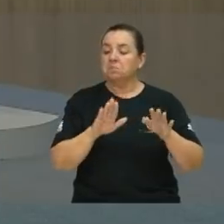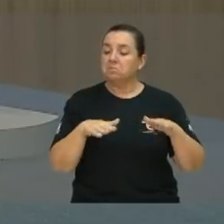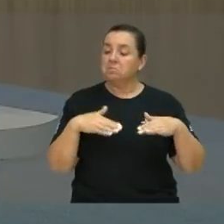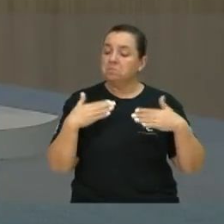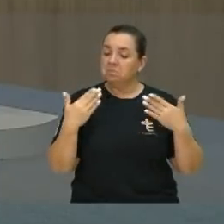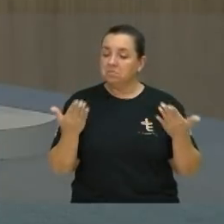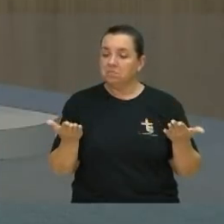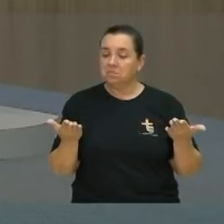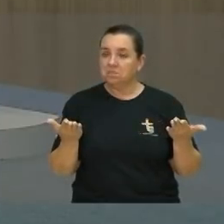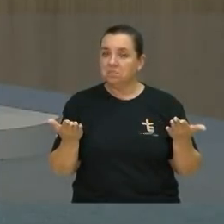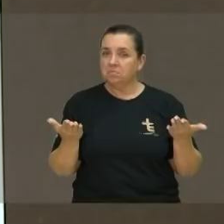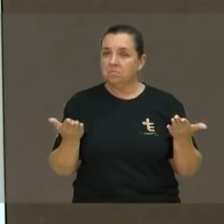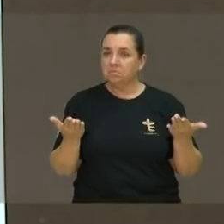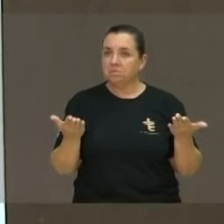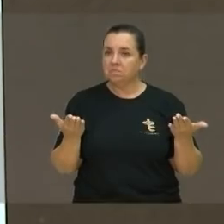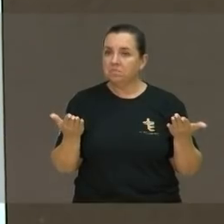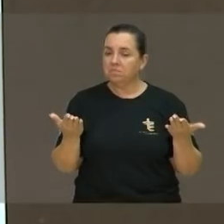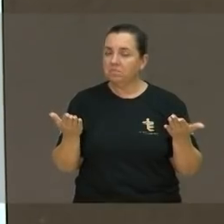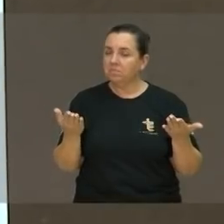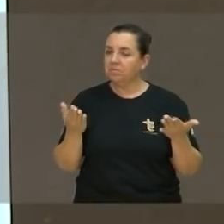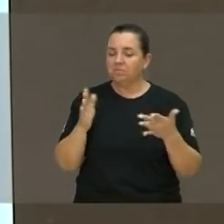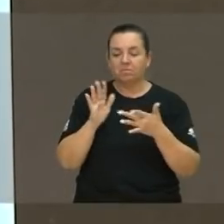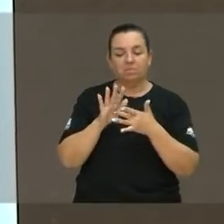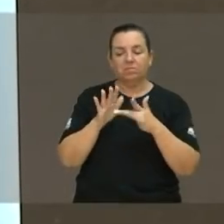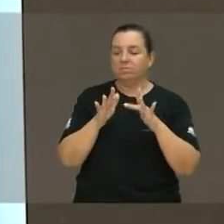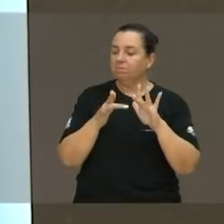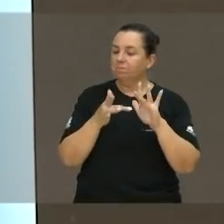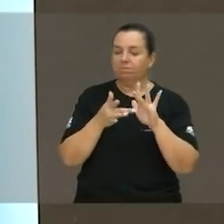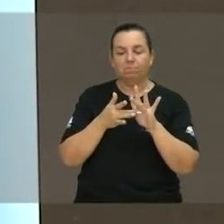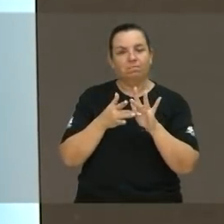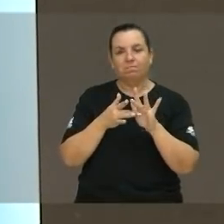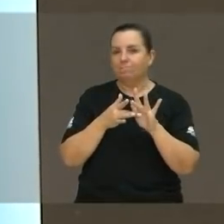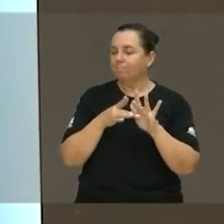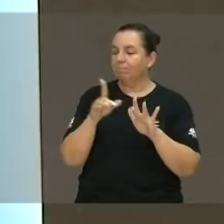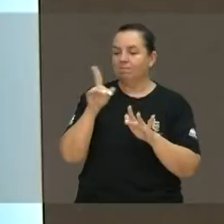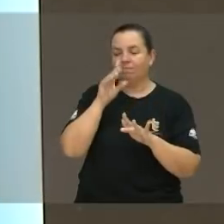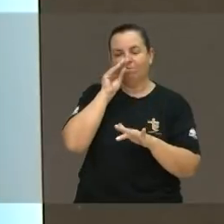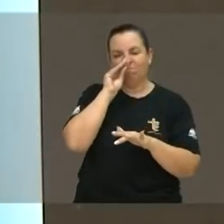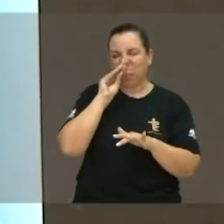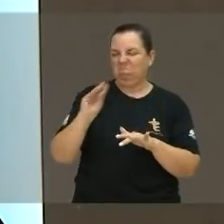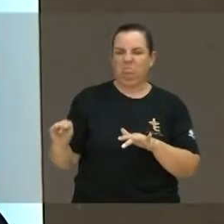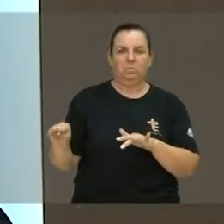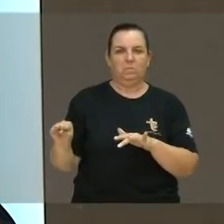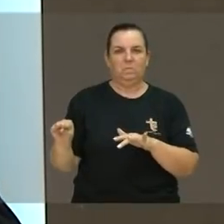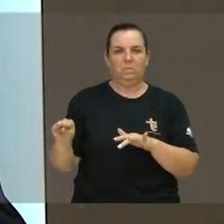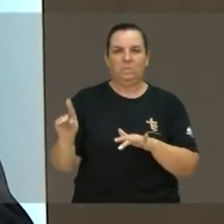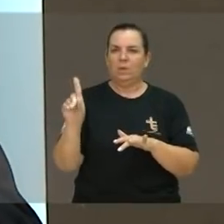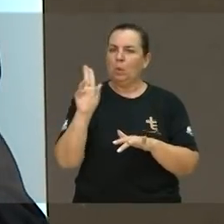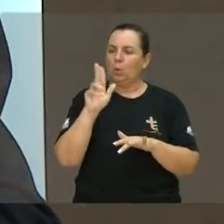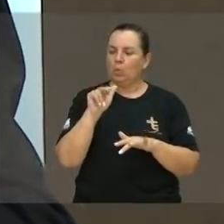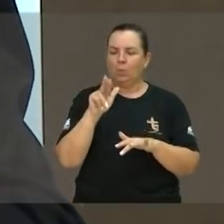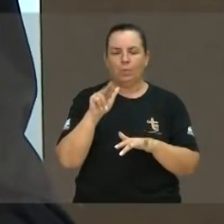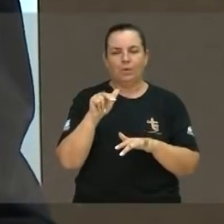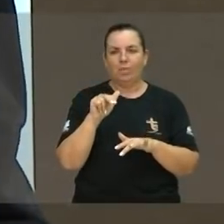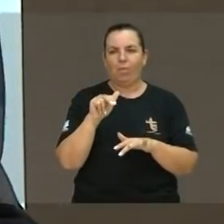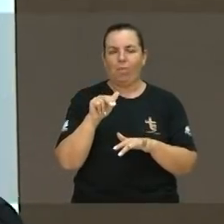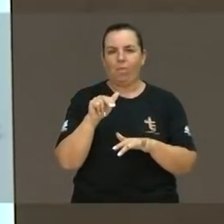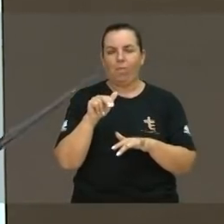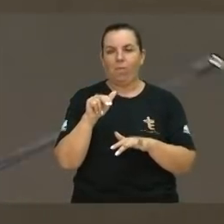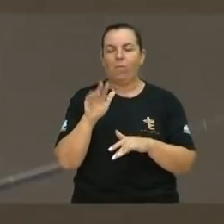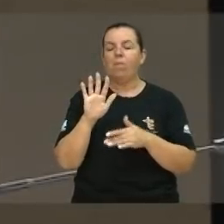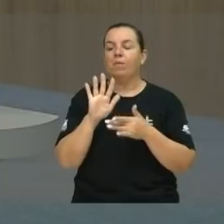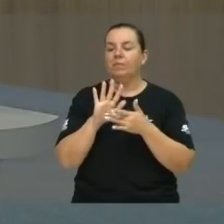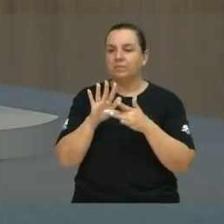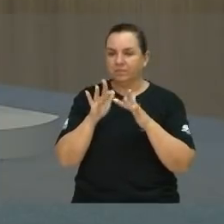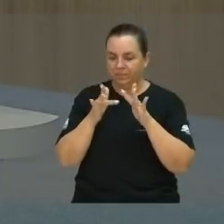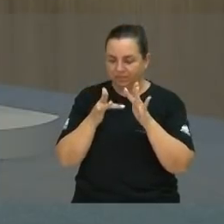seja não jesus não me excluiu nunca lê ele